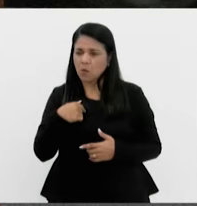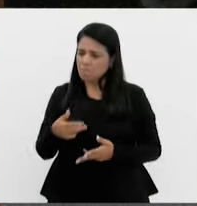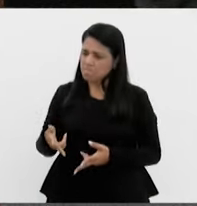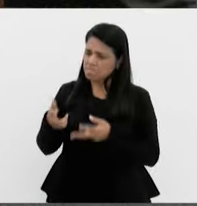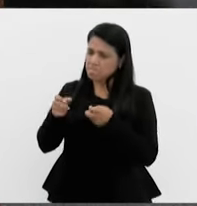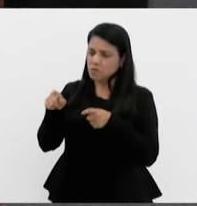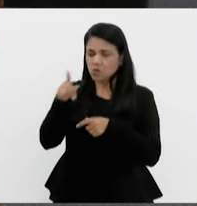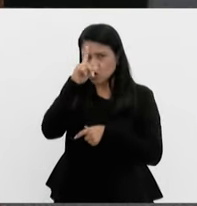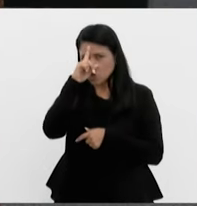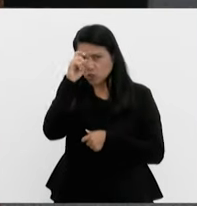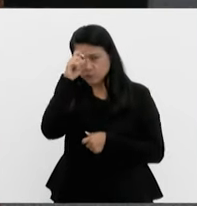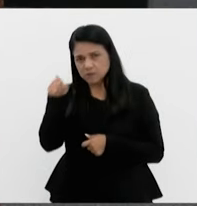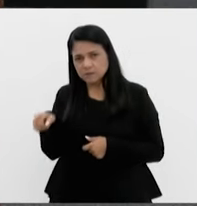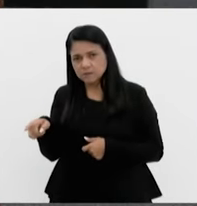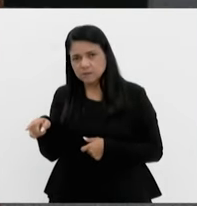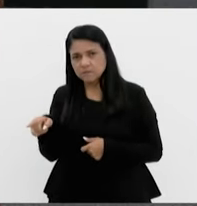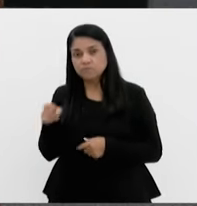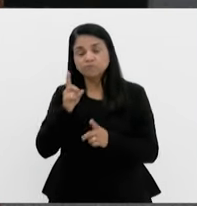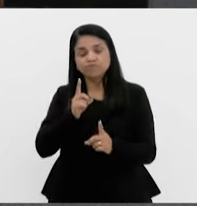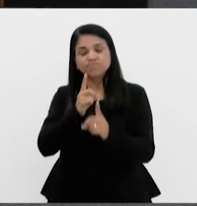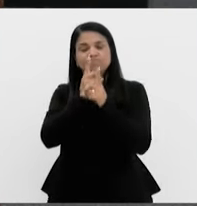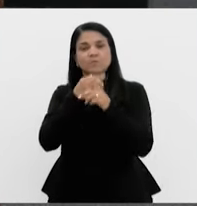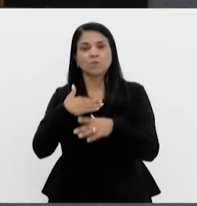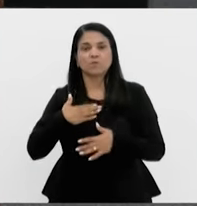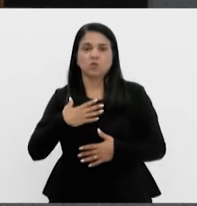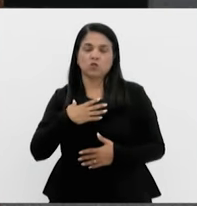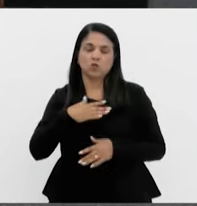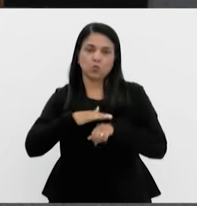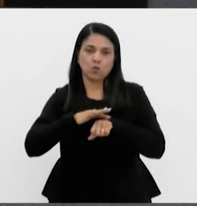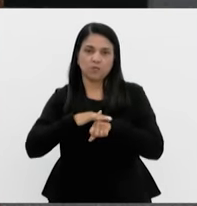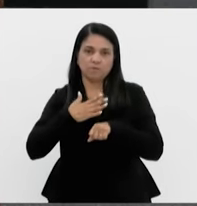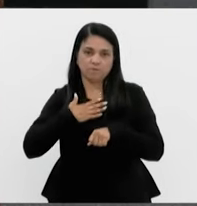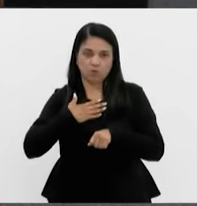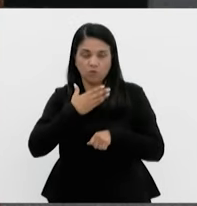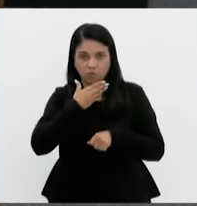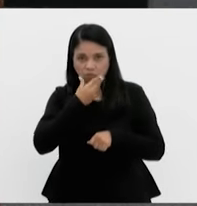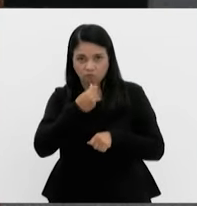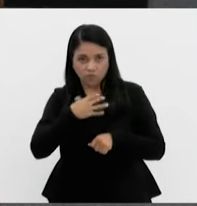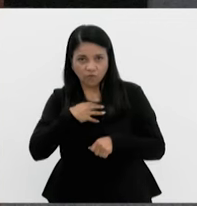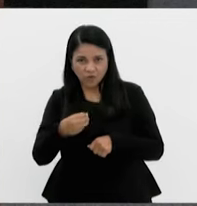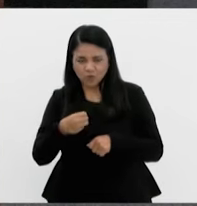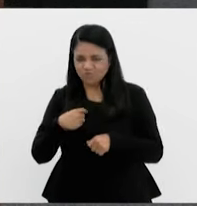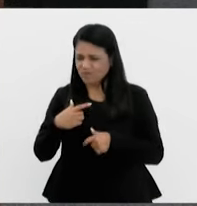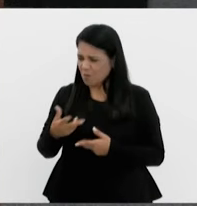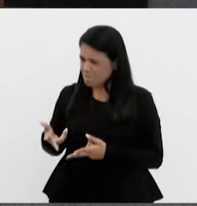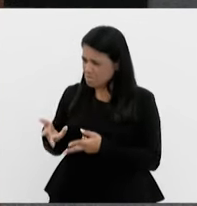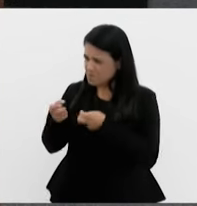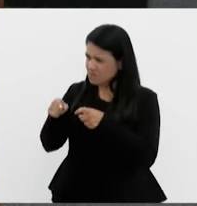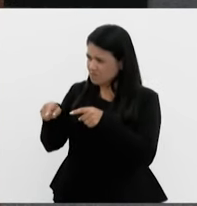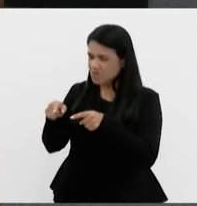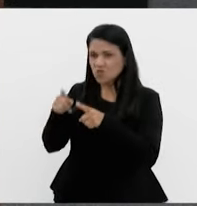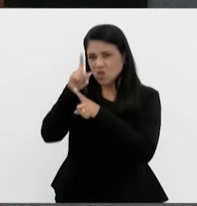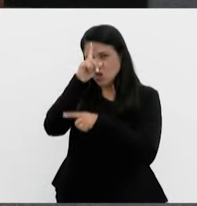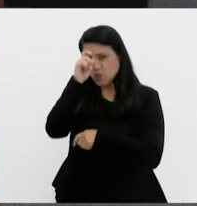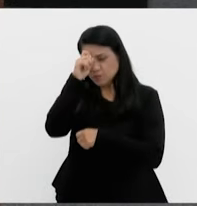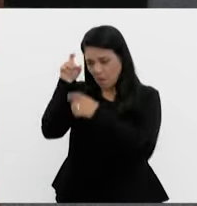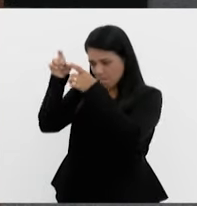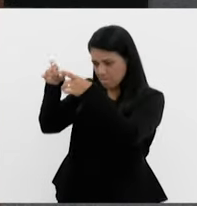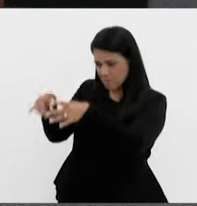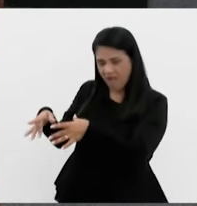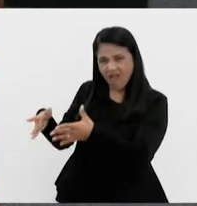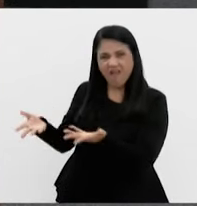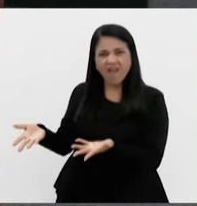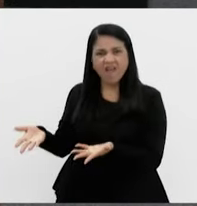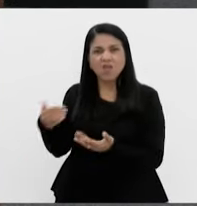ali que achou diagnosticou a doença do meu filho e abandonado largado um apelo que eu